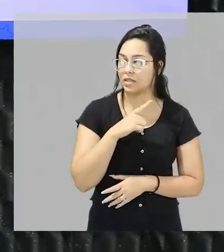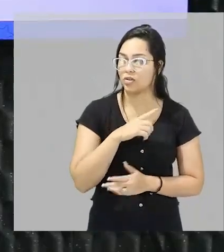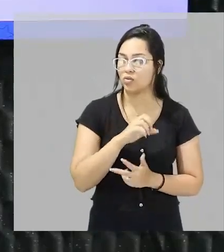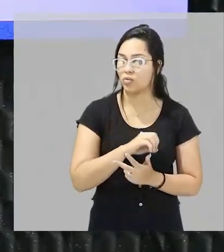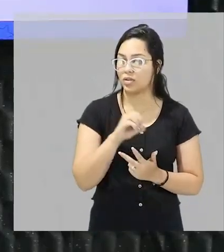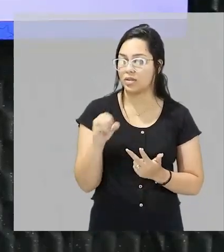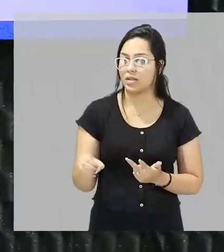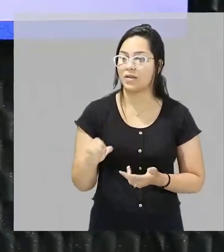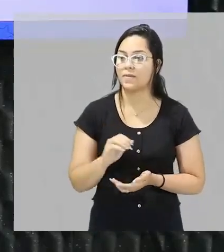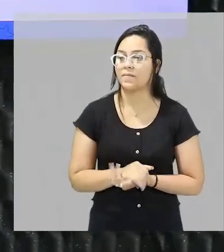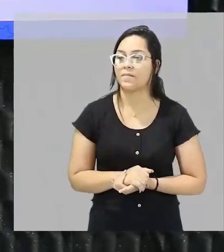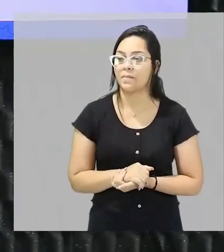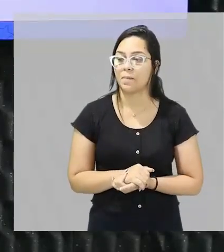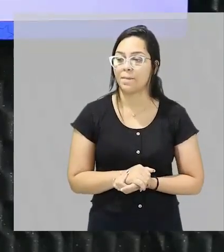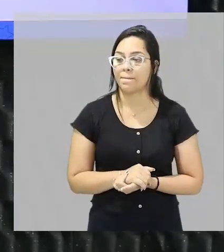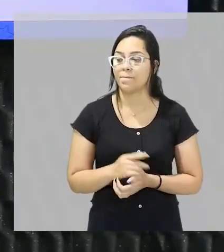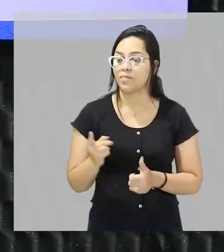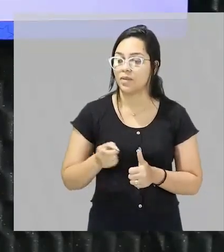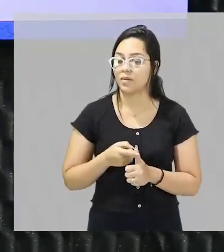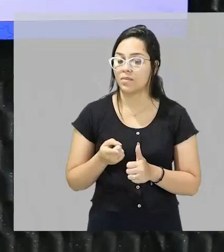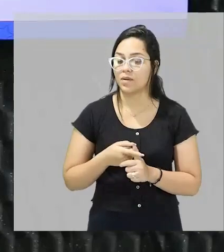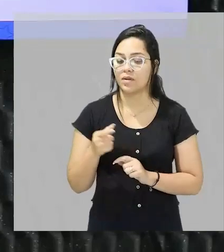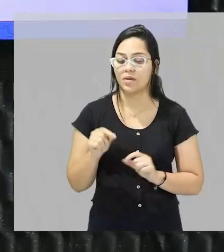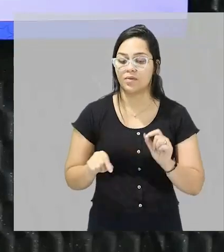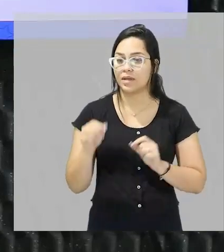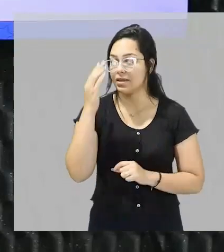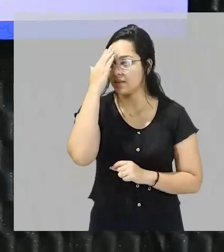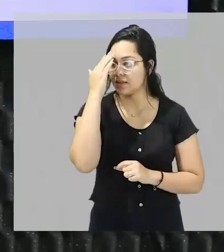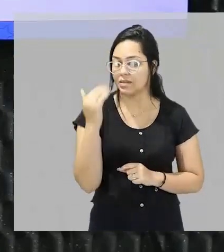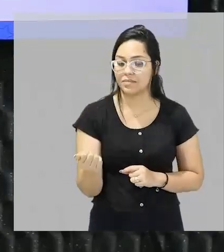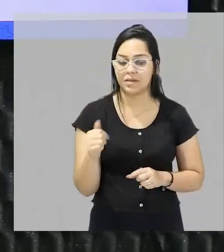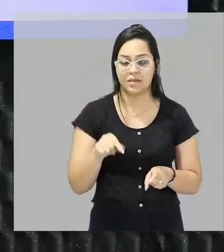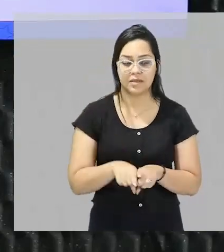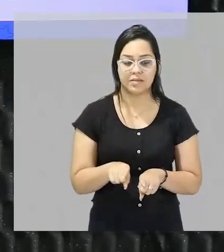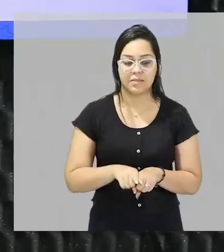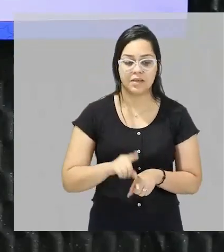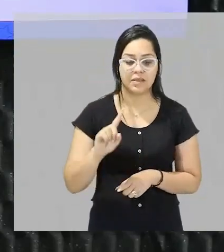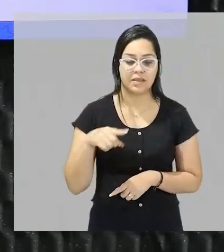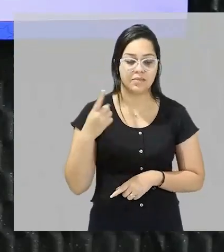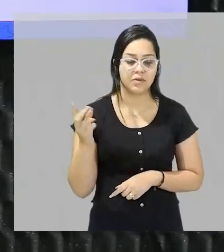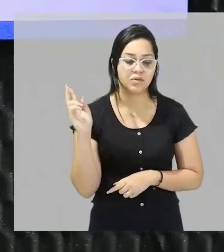Enem. Então, turma, primeiro passo é saber as competências e depois